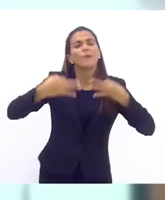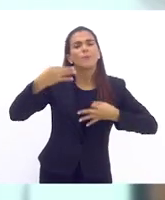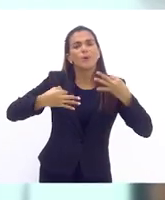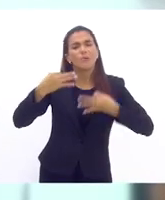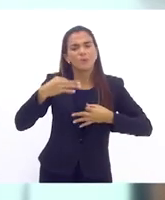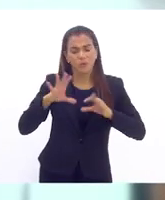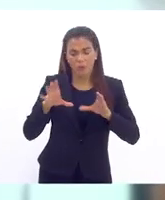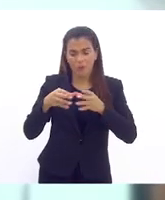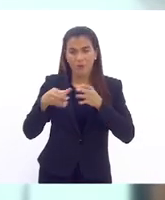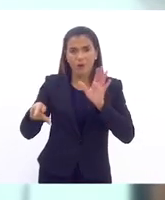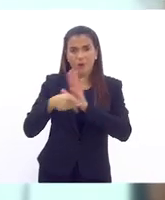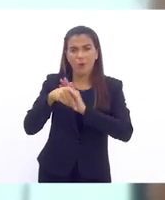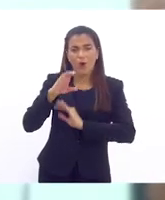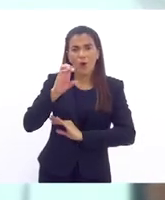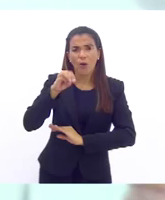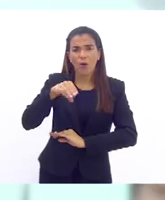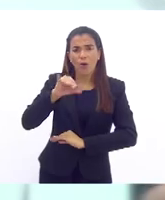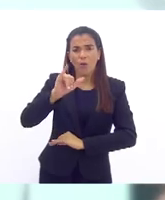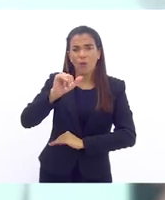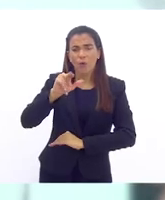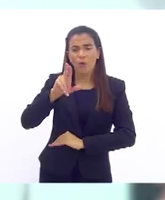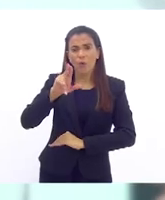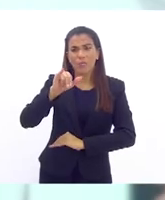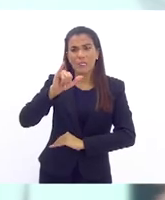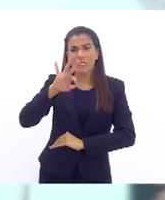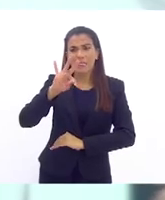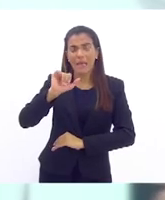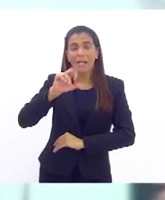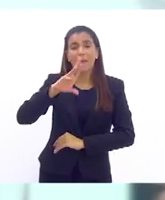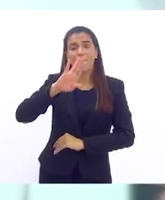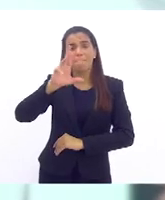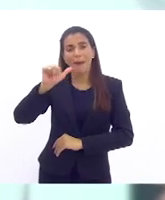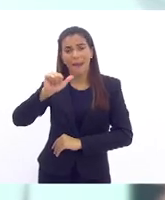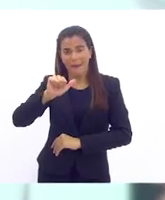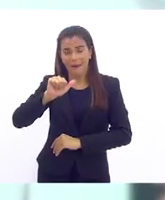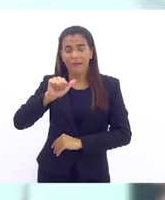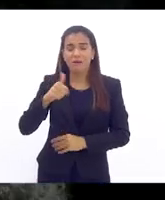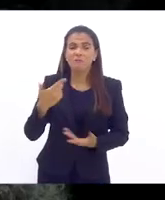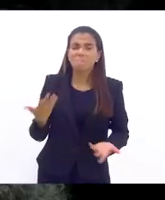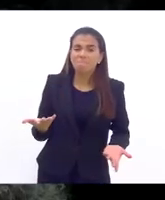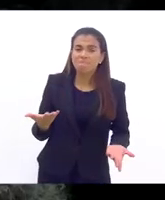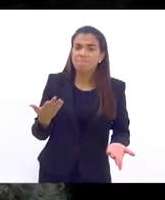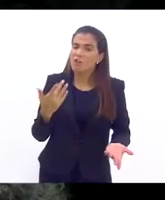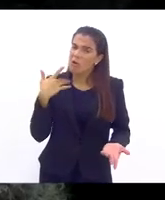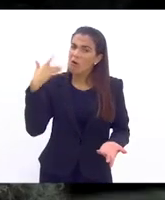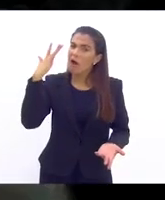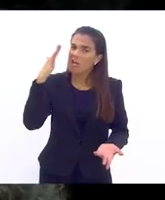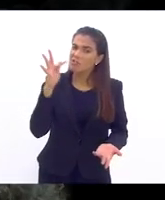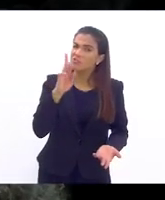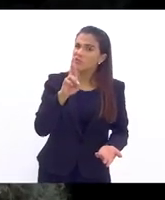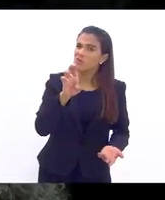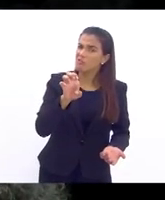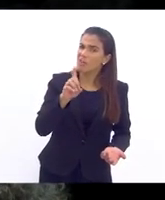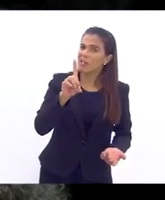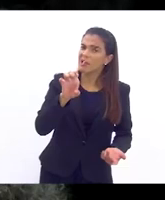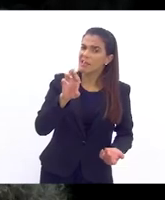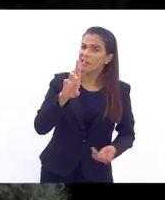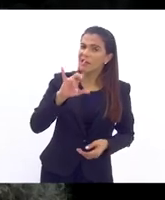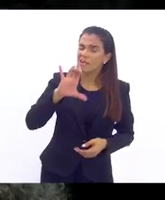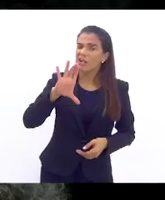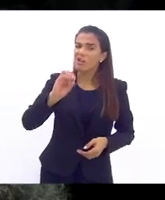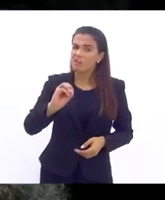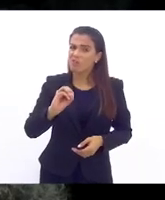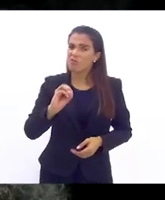Comunitária da Carlos Frederico a câmara quando ele era da Barra o carro de Frederico porque são os que tem atribuição na área ambiental